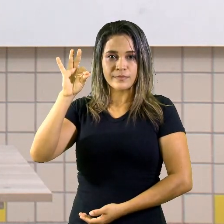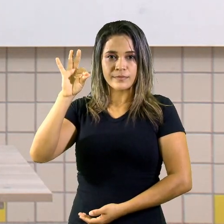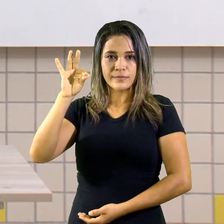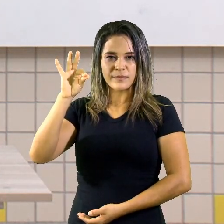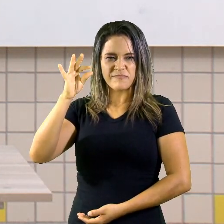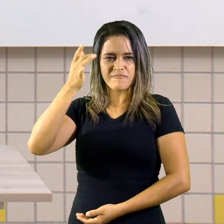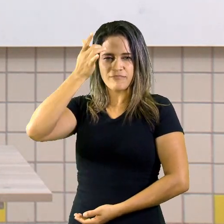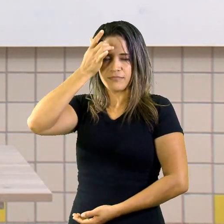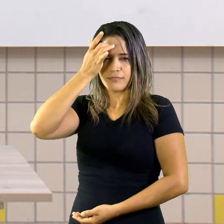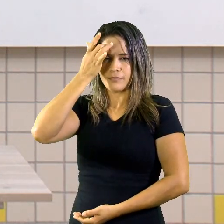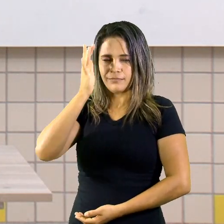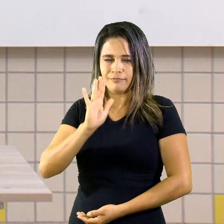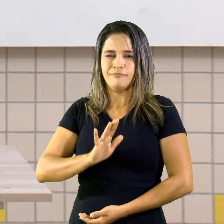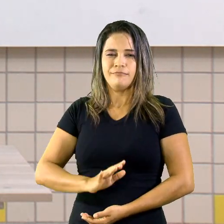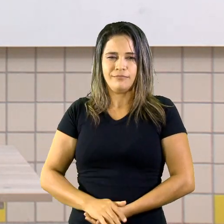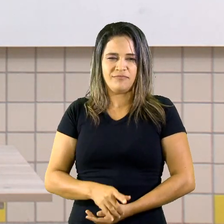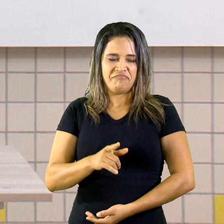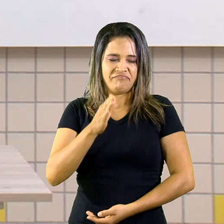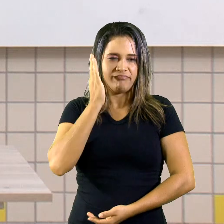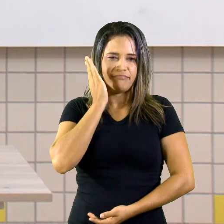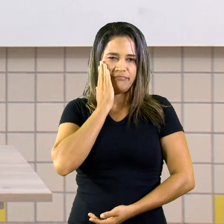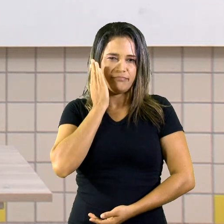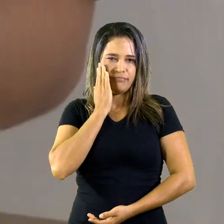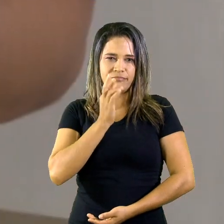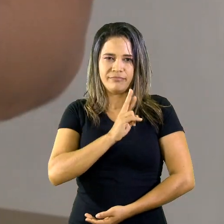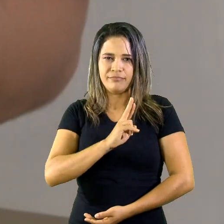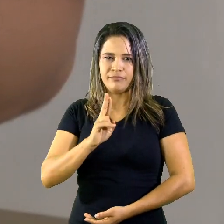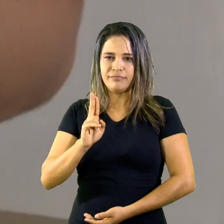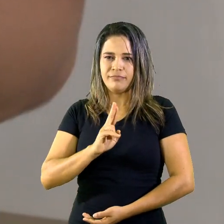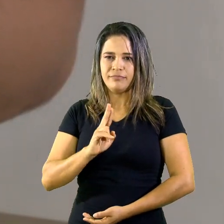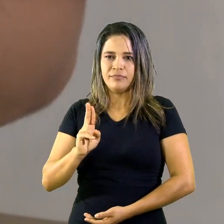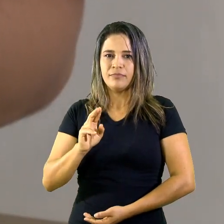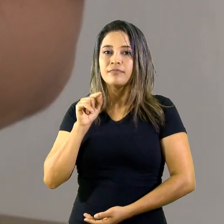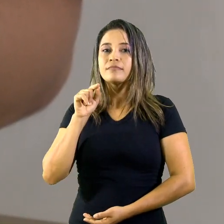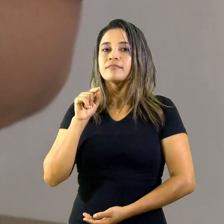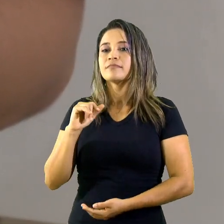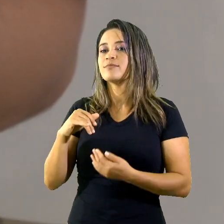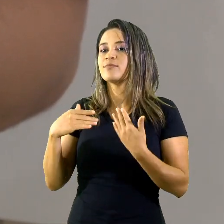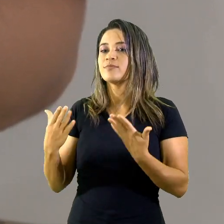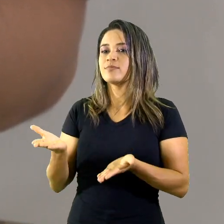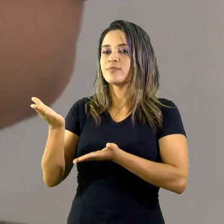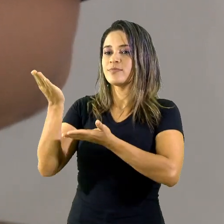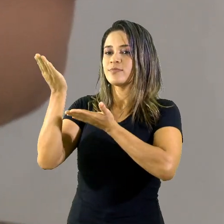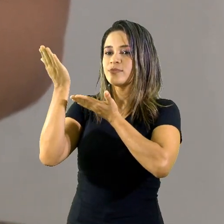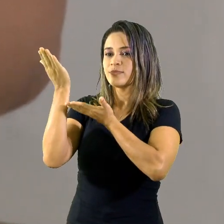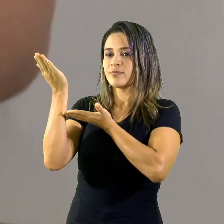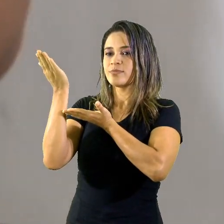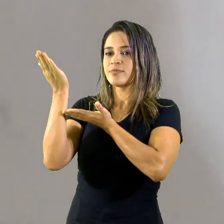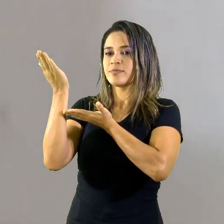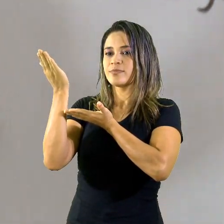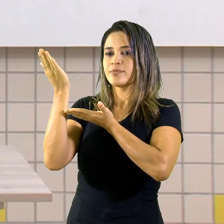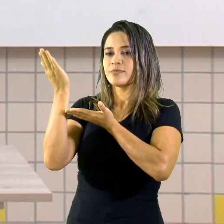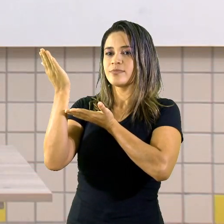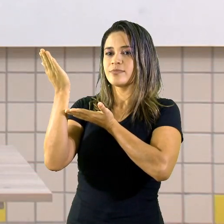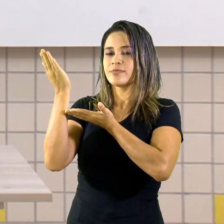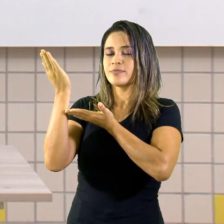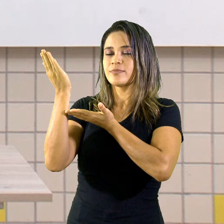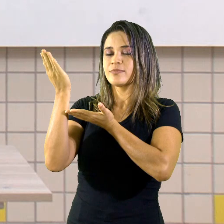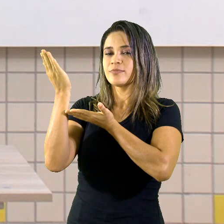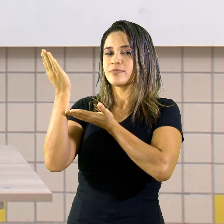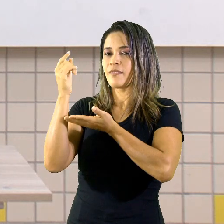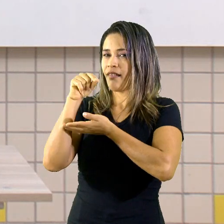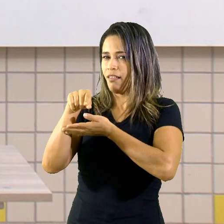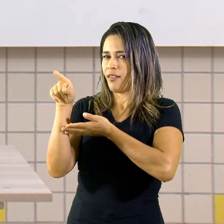Essa é muito fácil. Essa você já sabe o nome dela, né? Você já sabe o nome dessa figura. Essa figura é